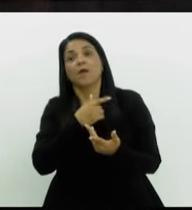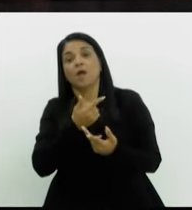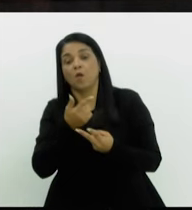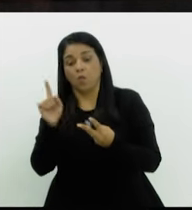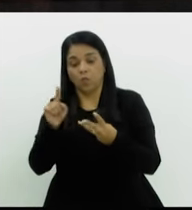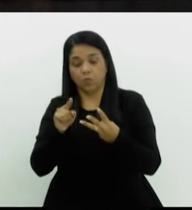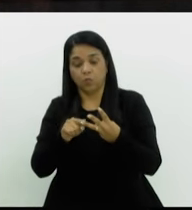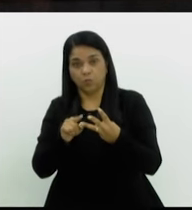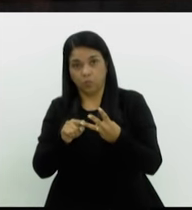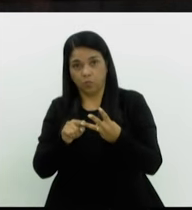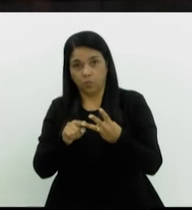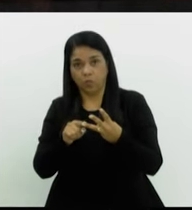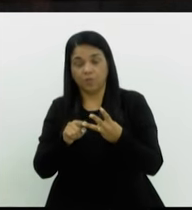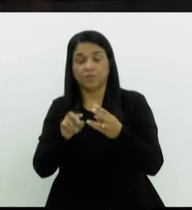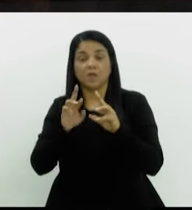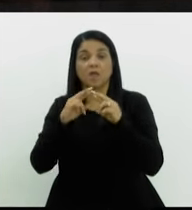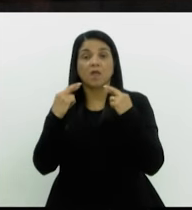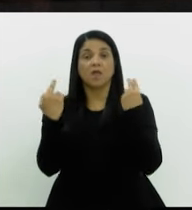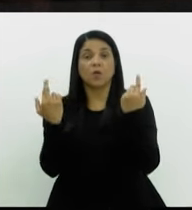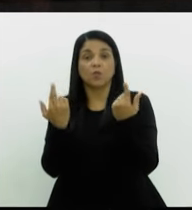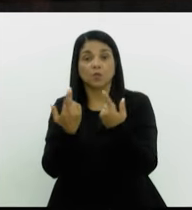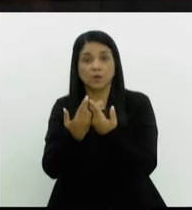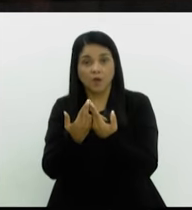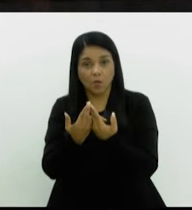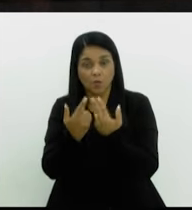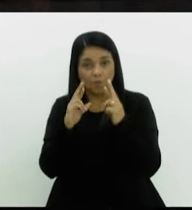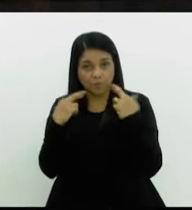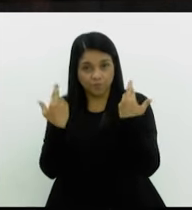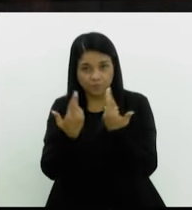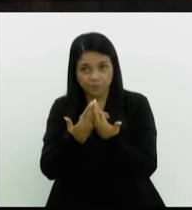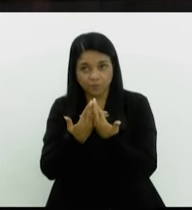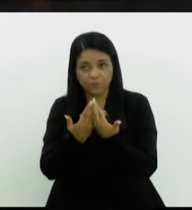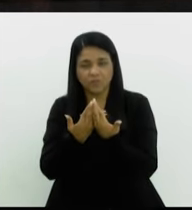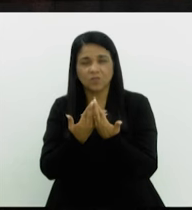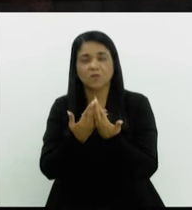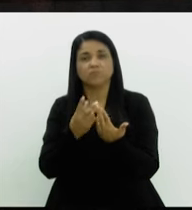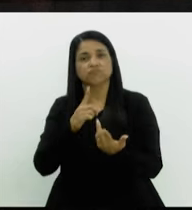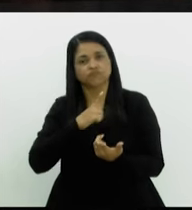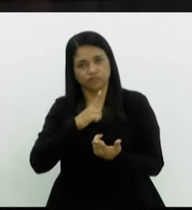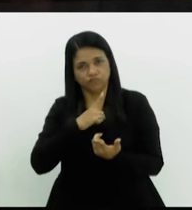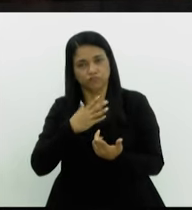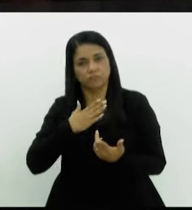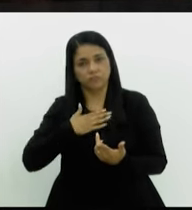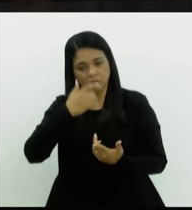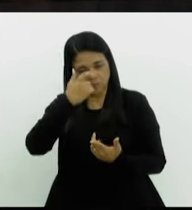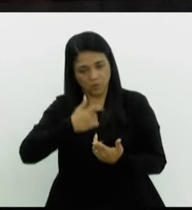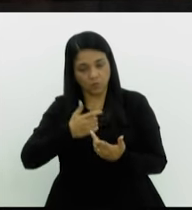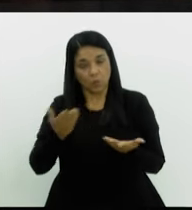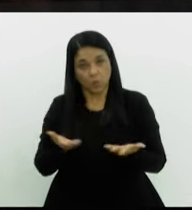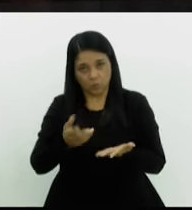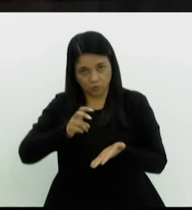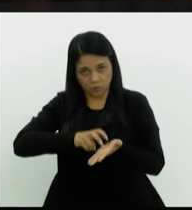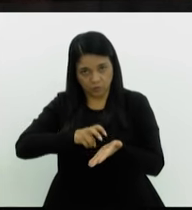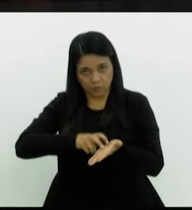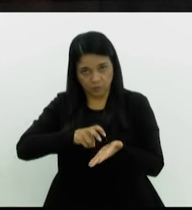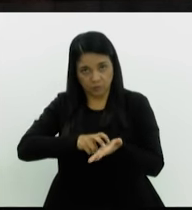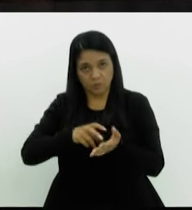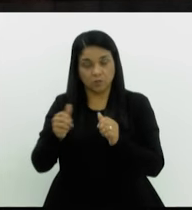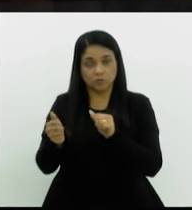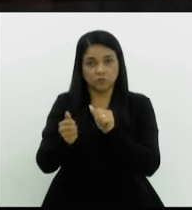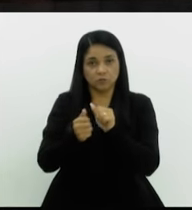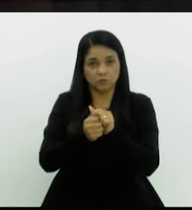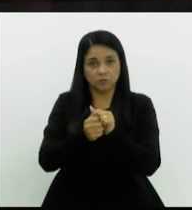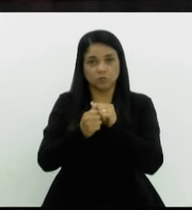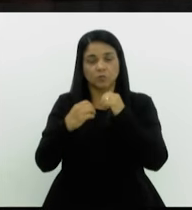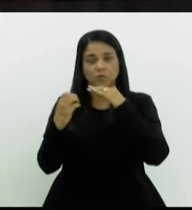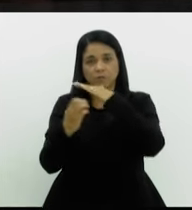diz respeito à reunião que tive antes do início da sessão do dia de hoje, junto à companhia